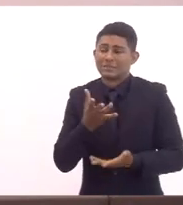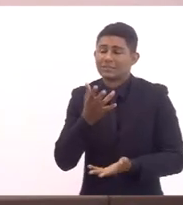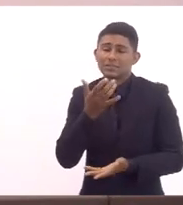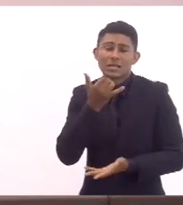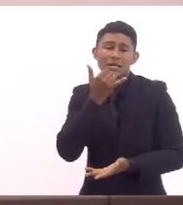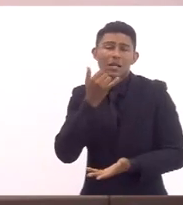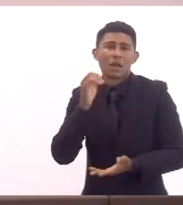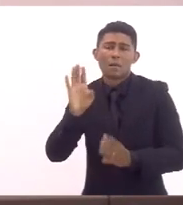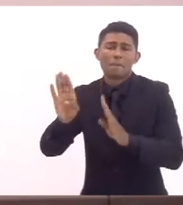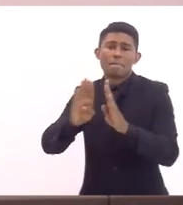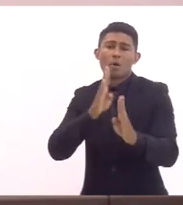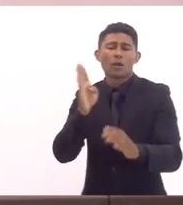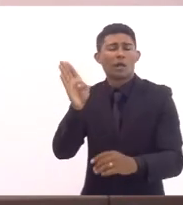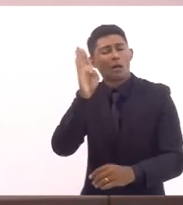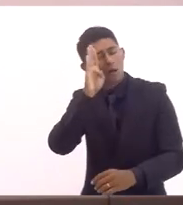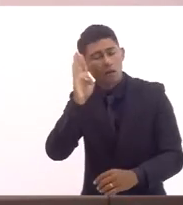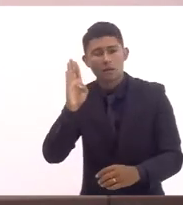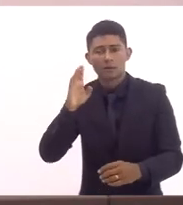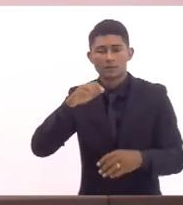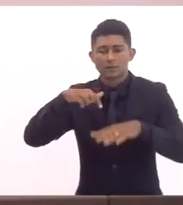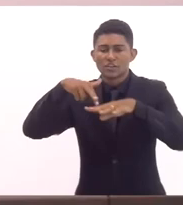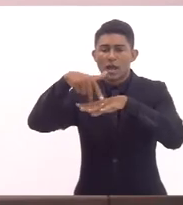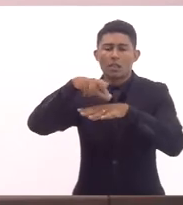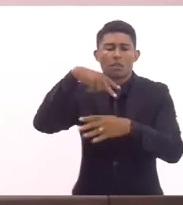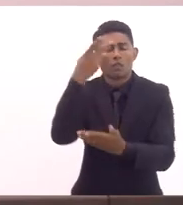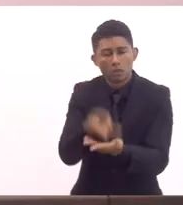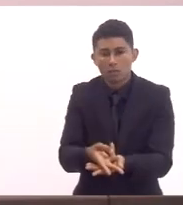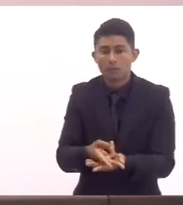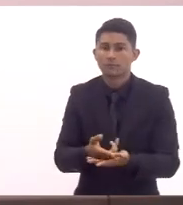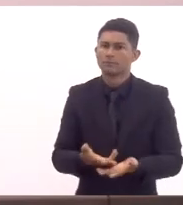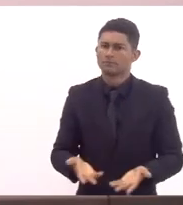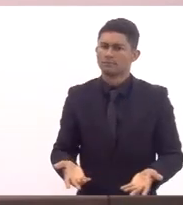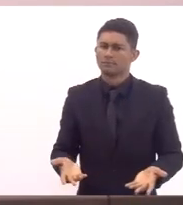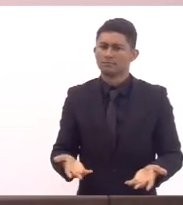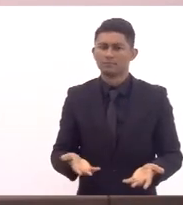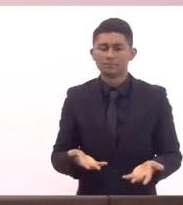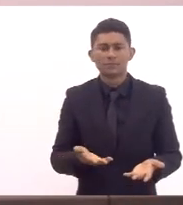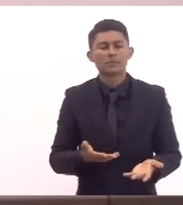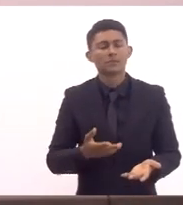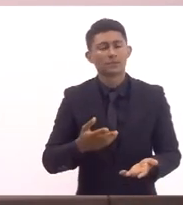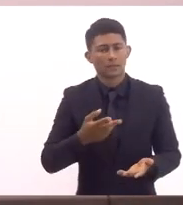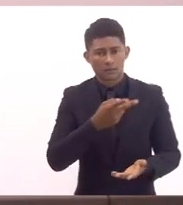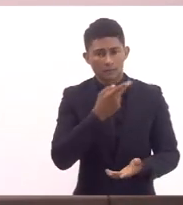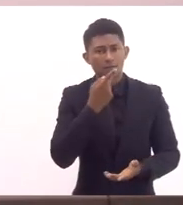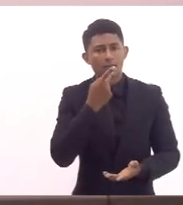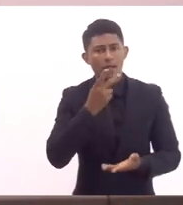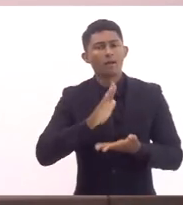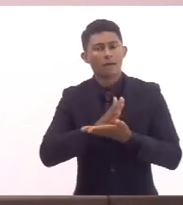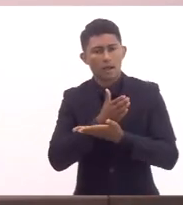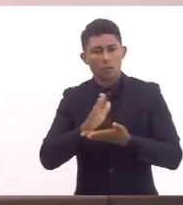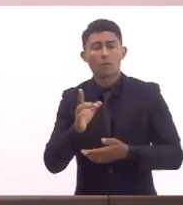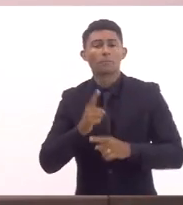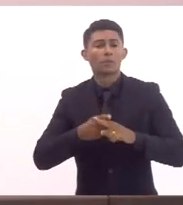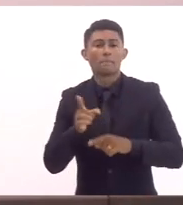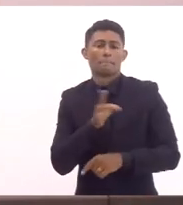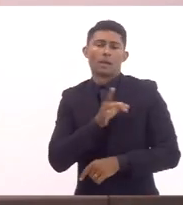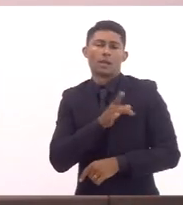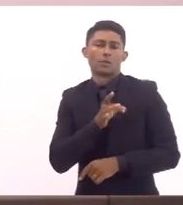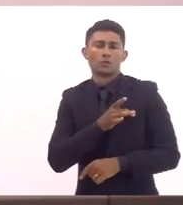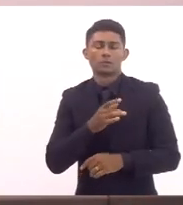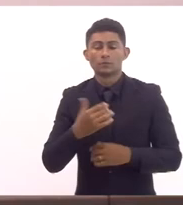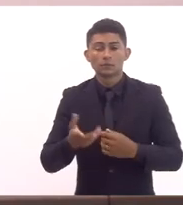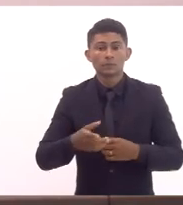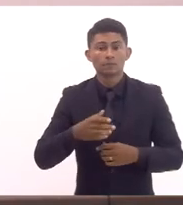porta o cair da escada então independente dela dizer que ficasse lá registrado até que uma segunda vez já